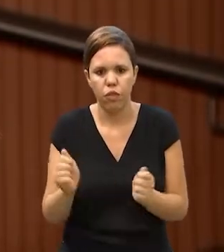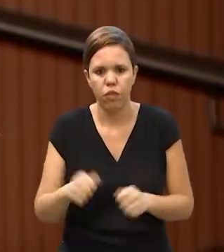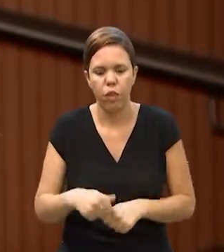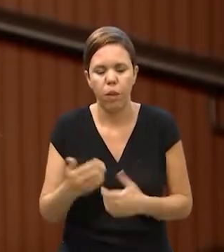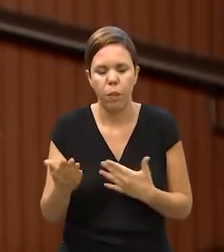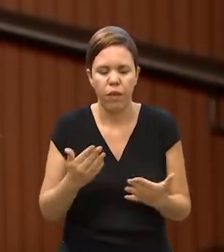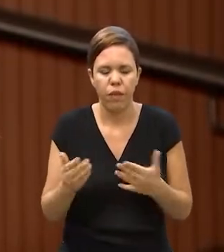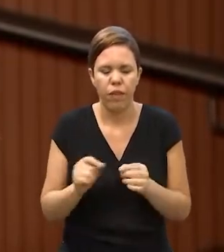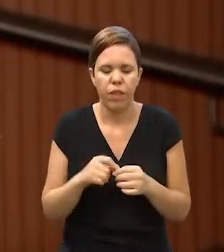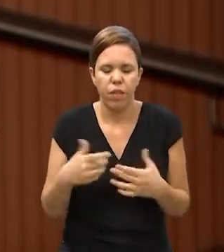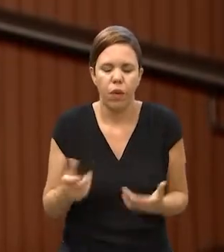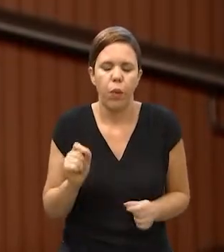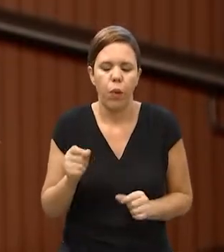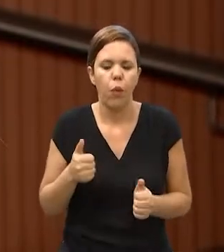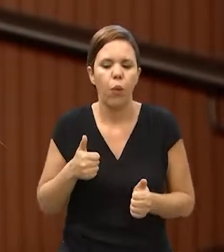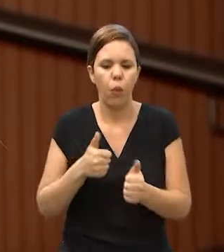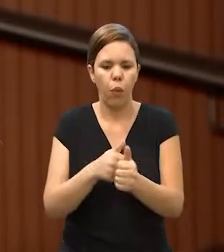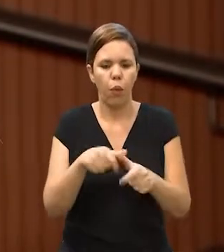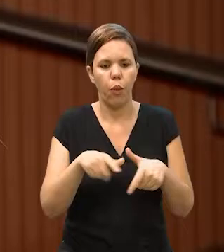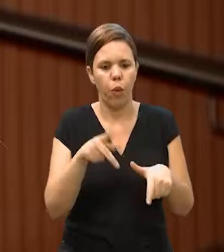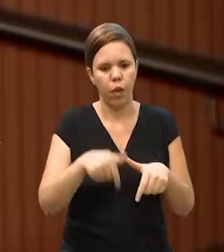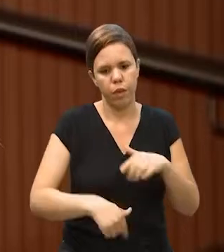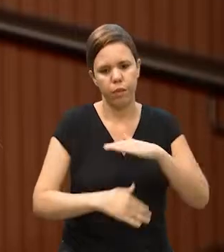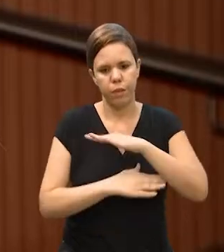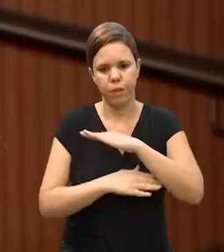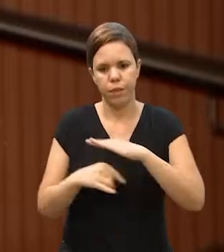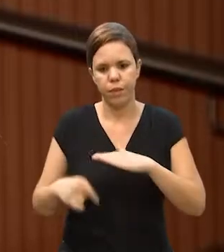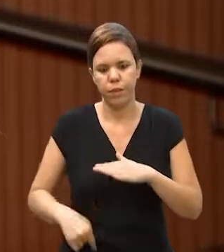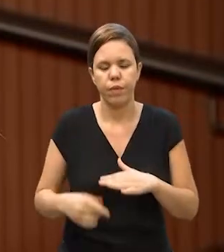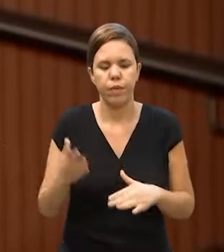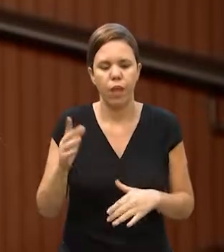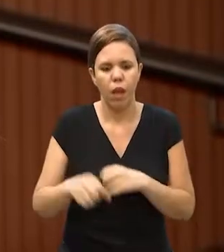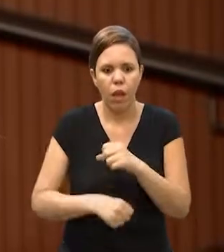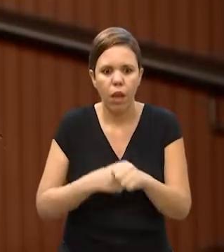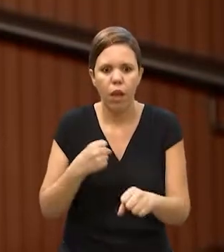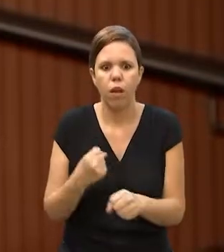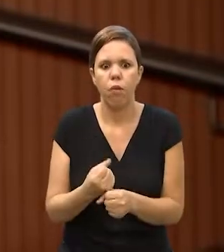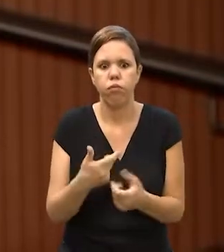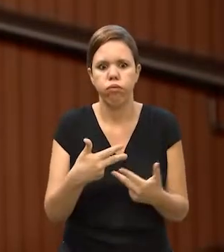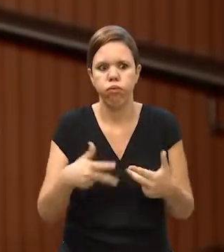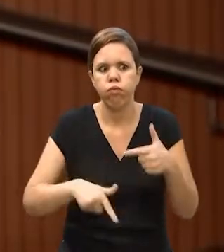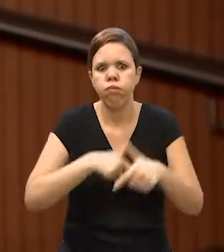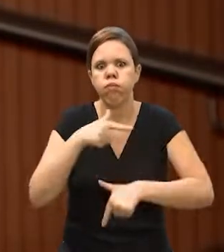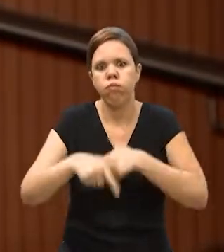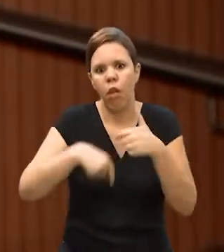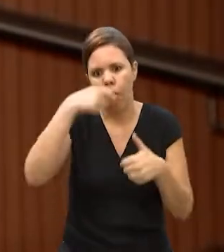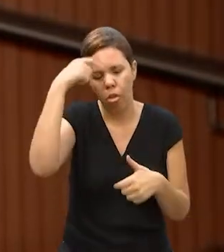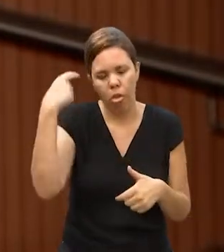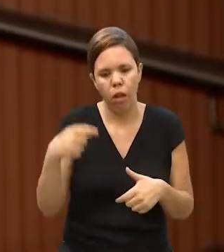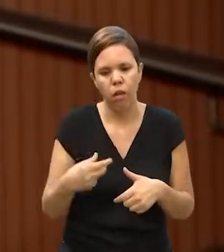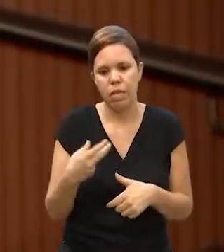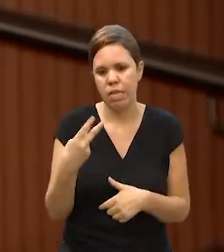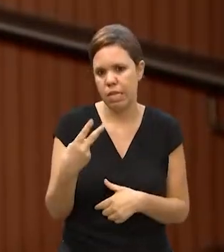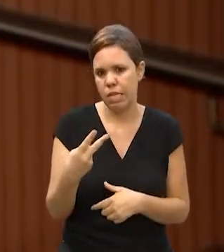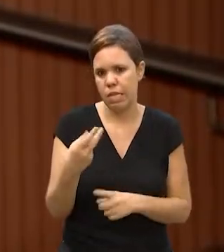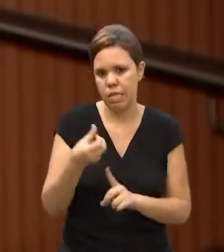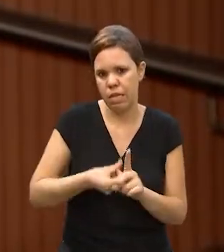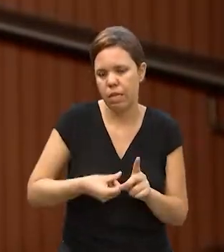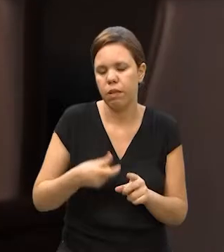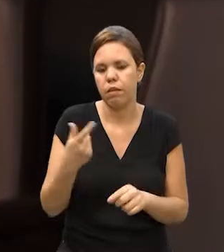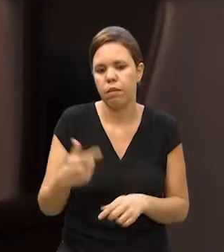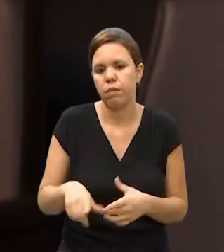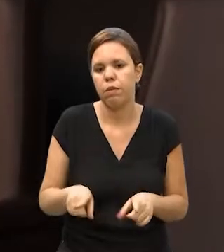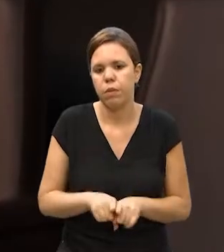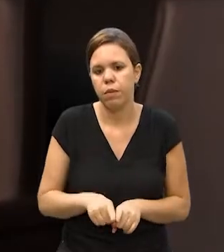fazer um balanço? Porque quem acompanha o trabalho aqui da casa vê que esse ano foi muito intenso e esse segundo semestre, então, não tem nem o que dizer,